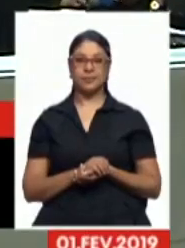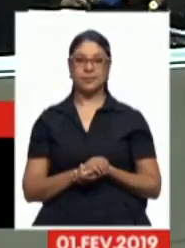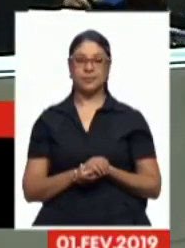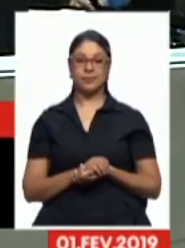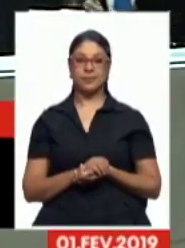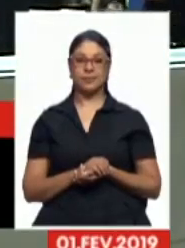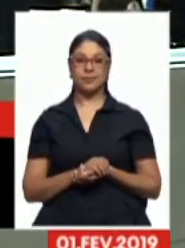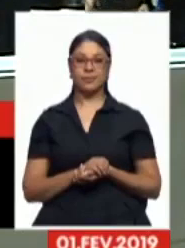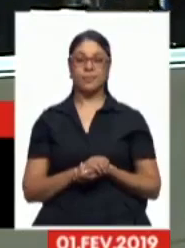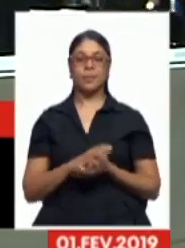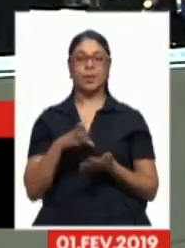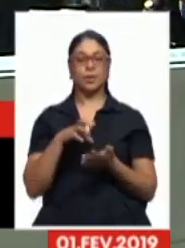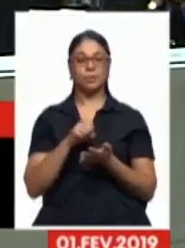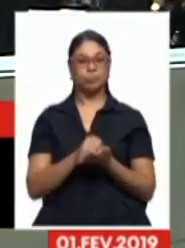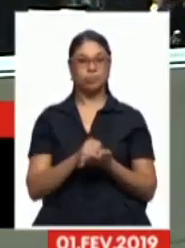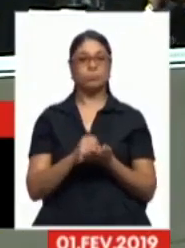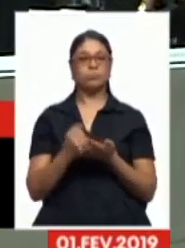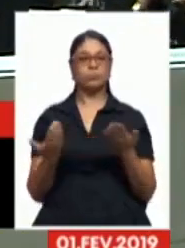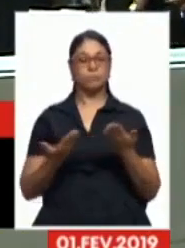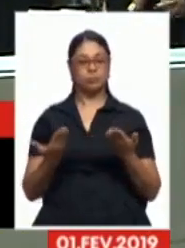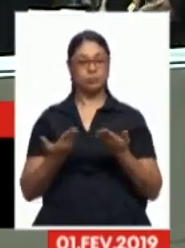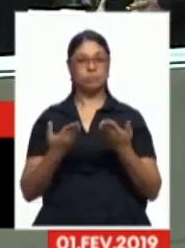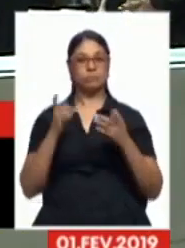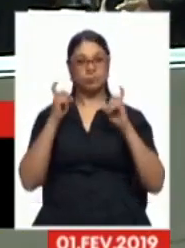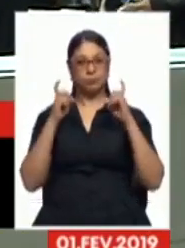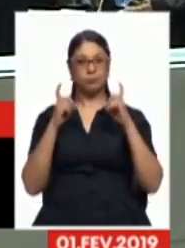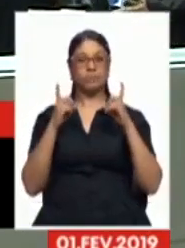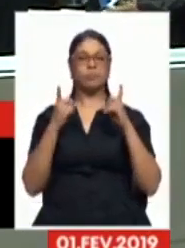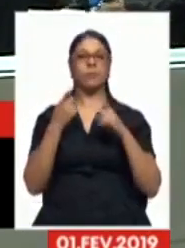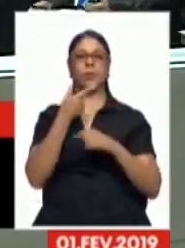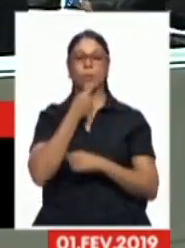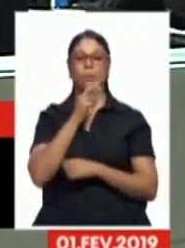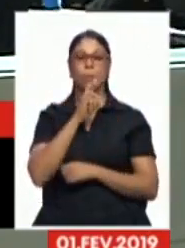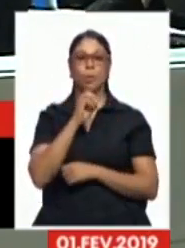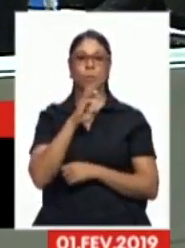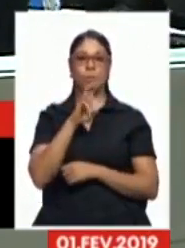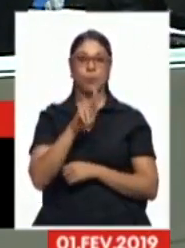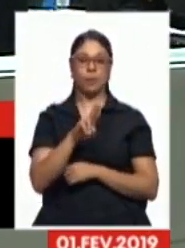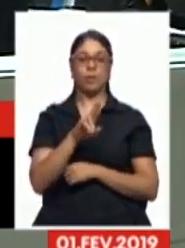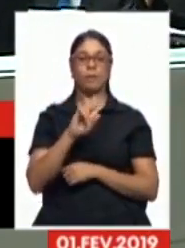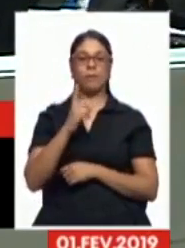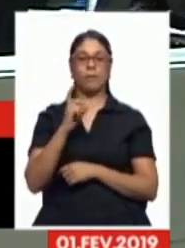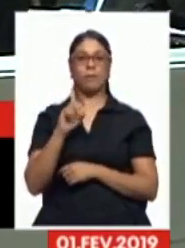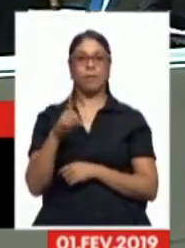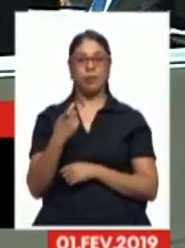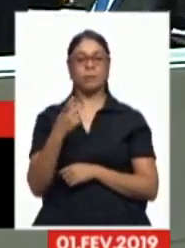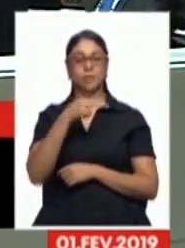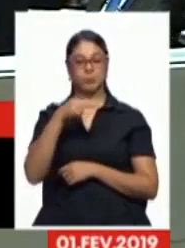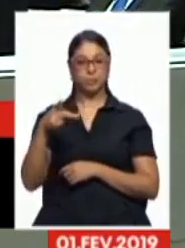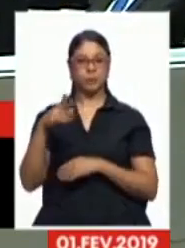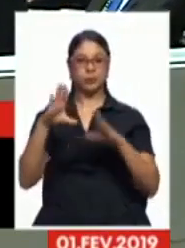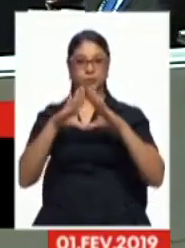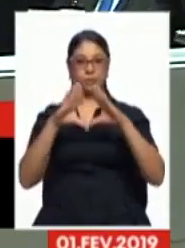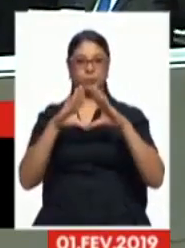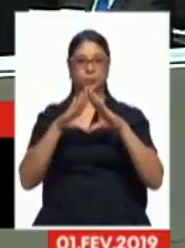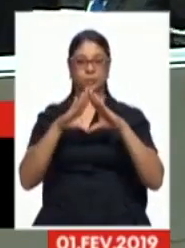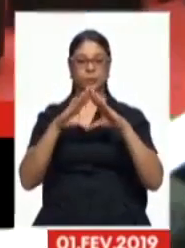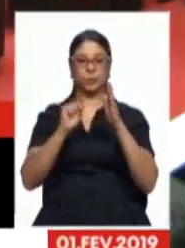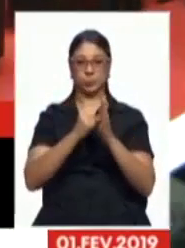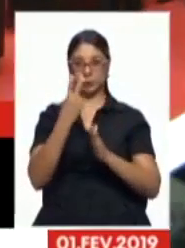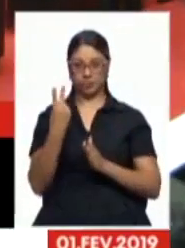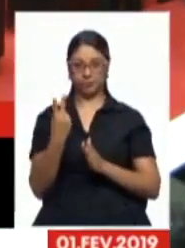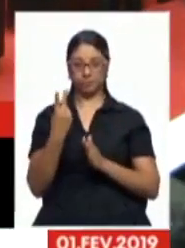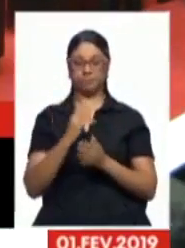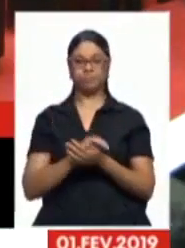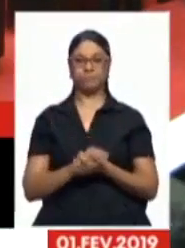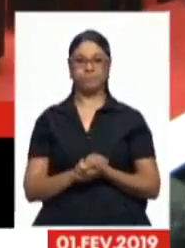Gostaríamos de registrar a presença nesta solenidade do senhor Romeu Queiroz, ele que foi presidente desta Assembleia por 2 mandatos.